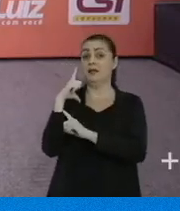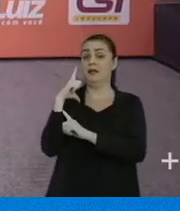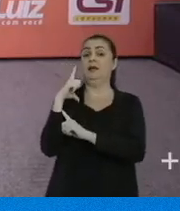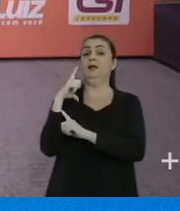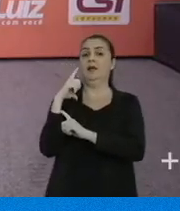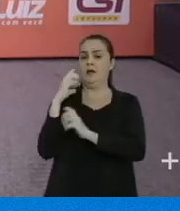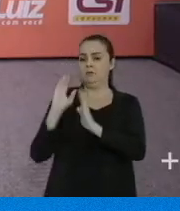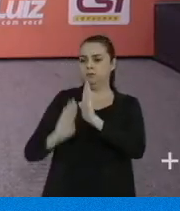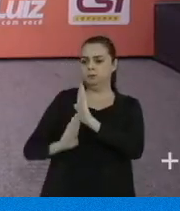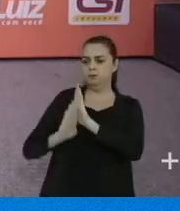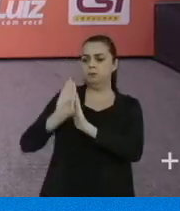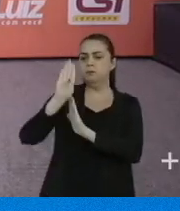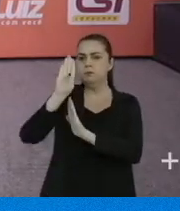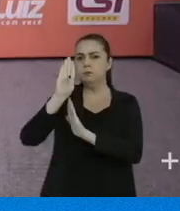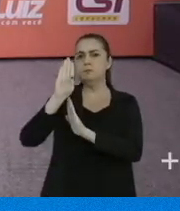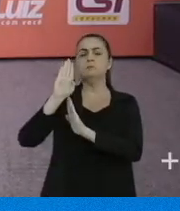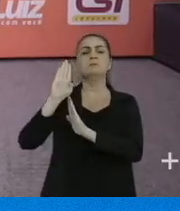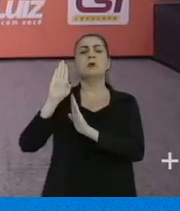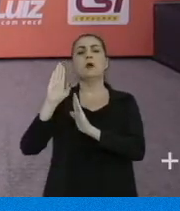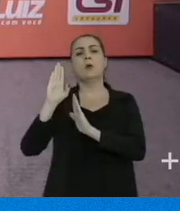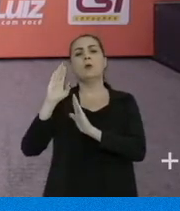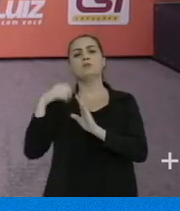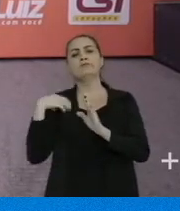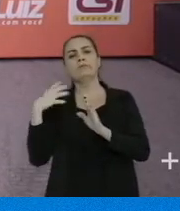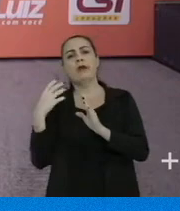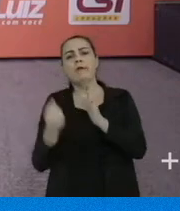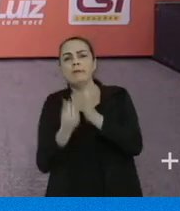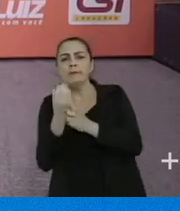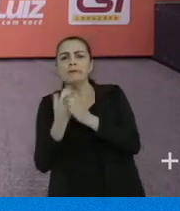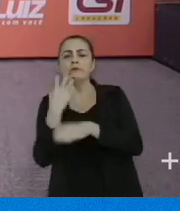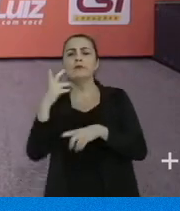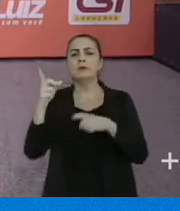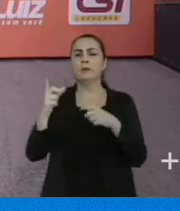mas a gente tem que pensar nessa forma clara e ampla.